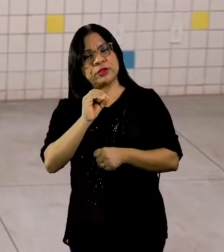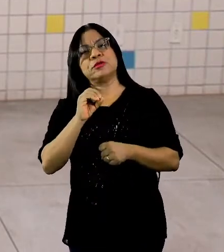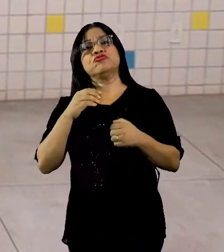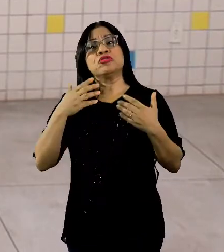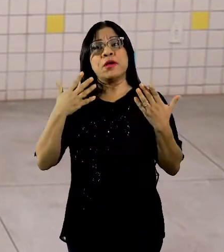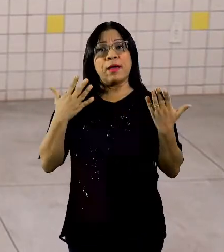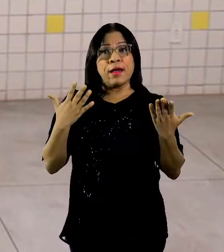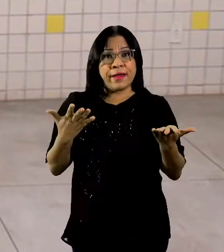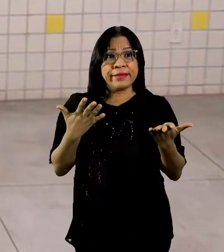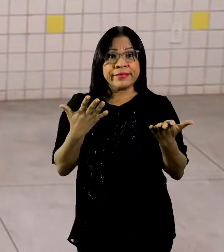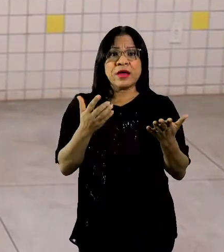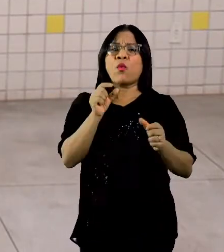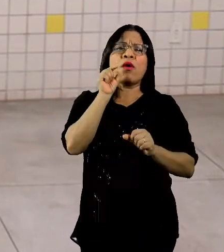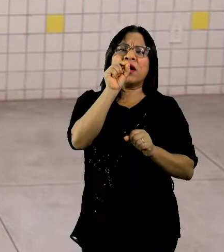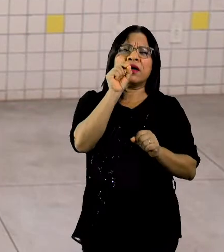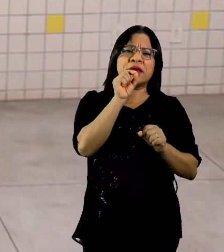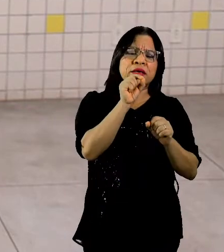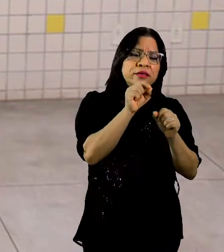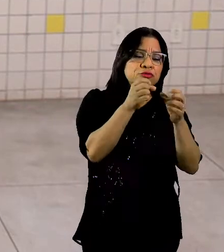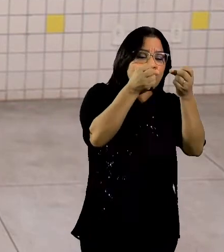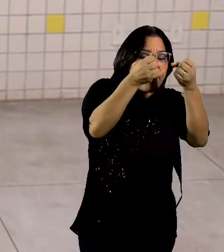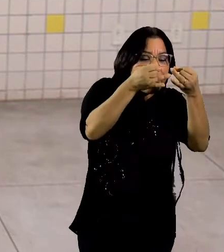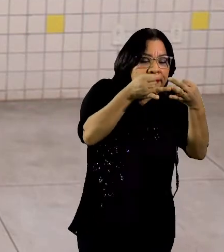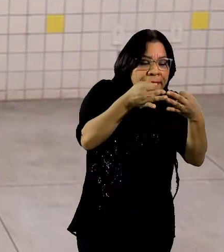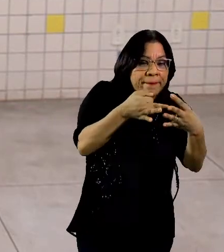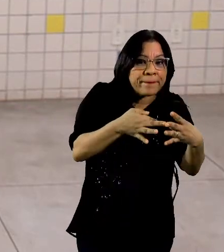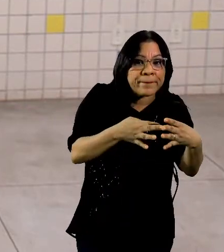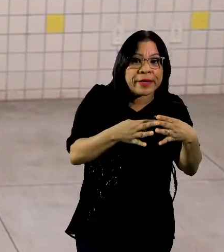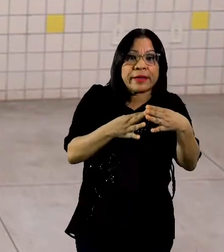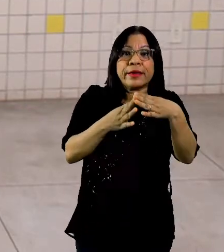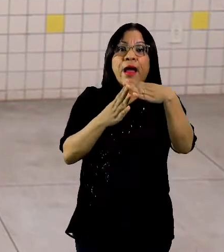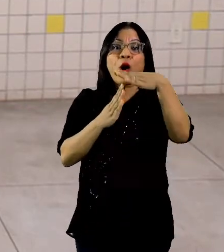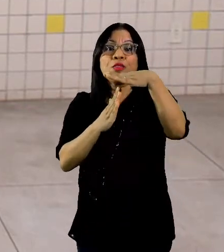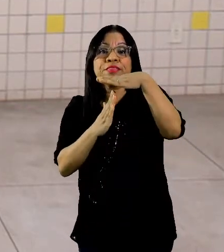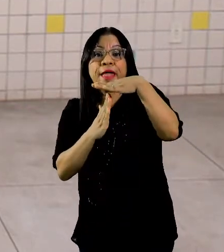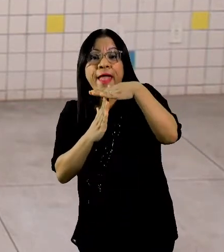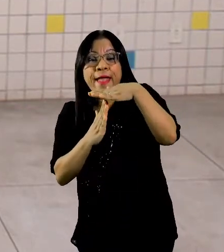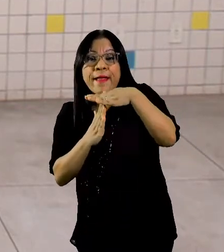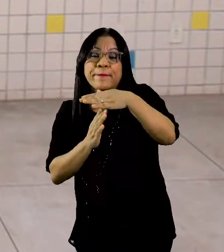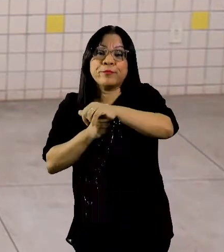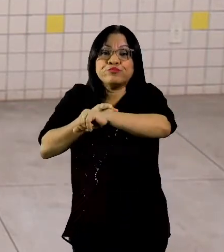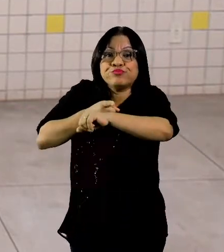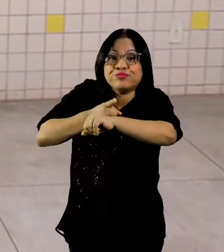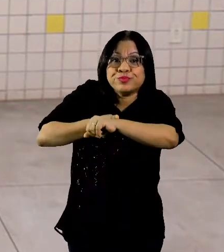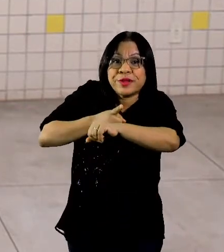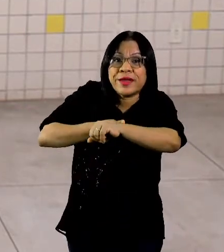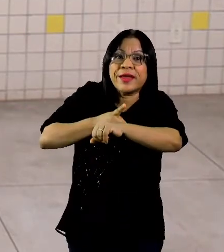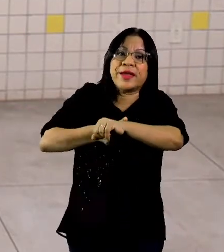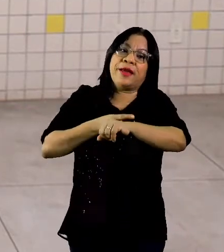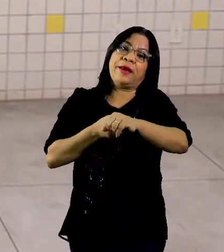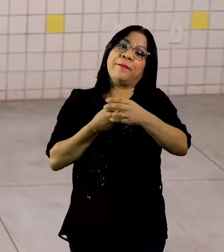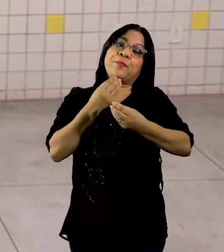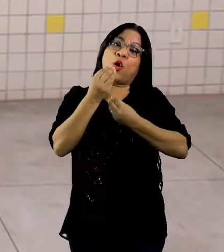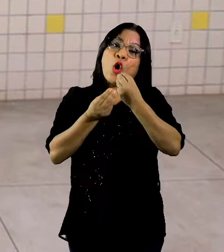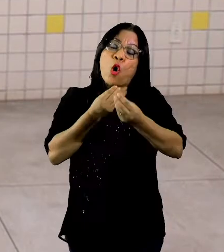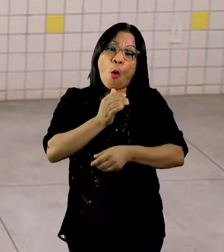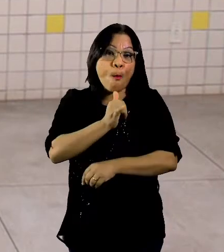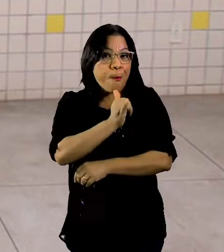marcadores temporais. Então, estes elementos, eles indicam o tempo da